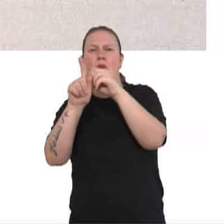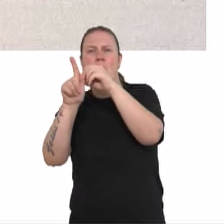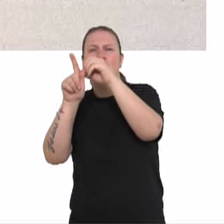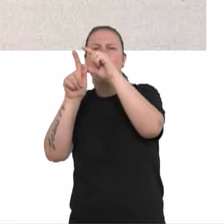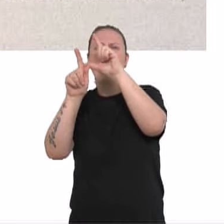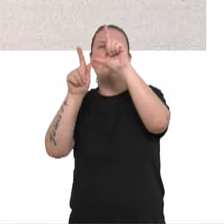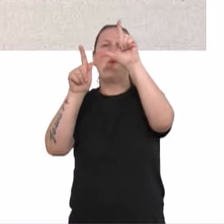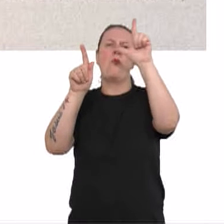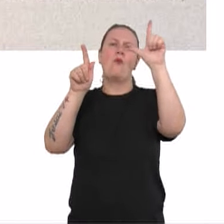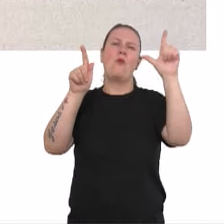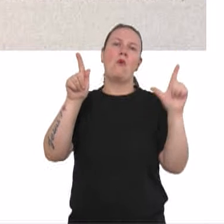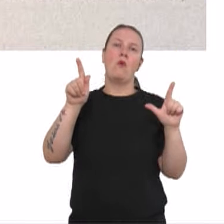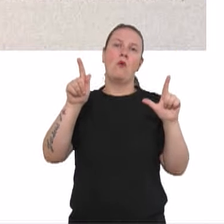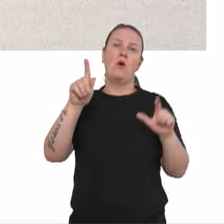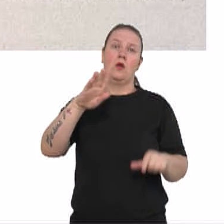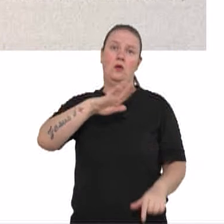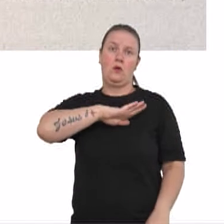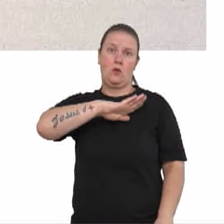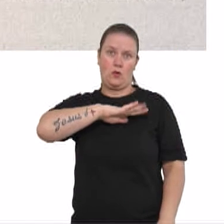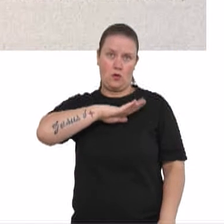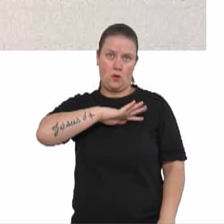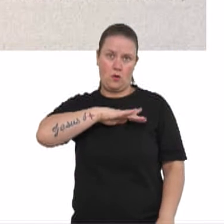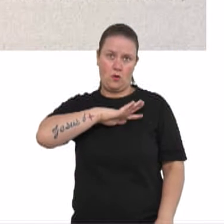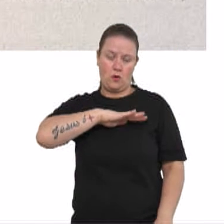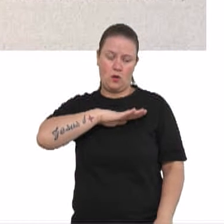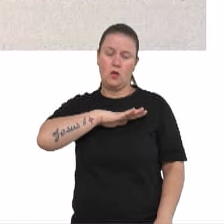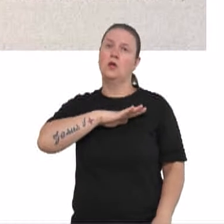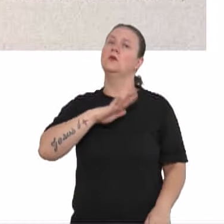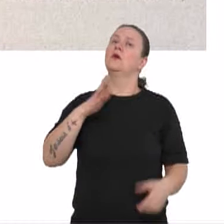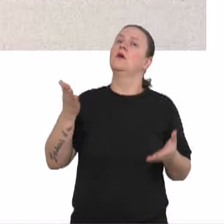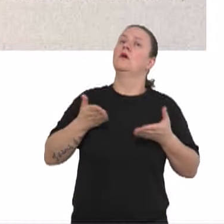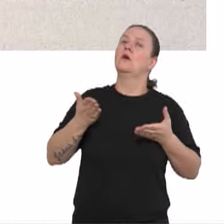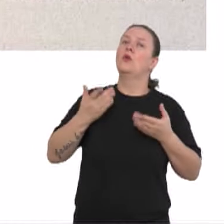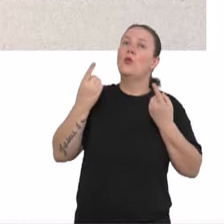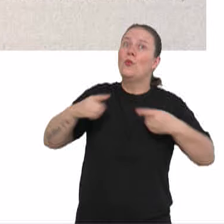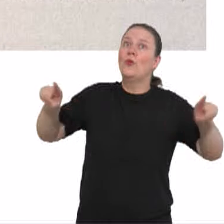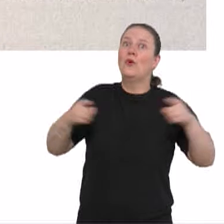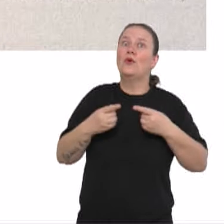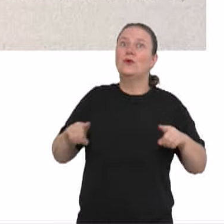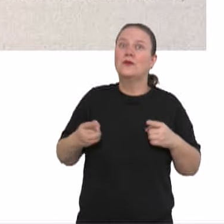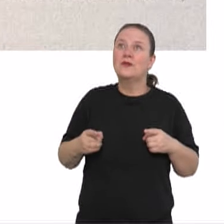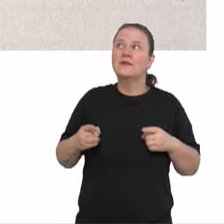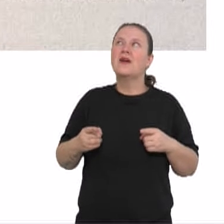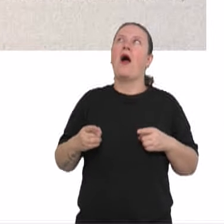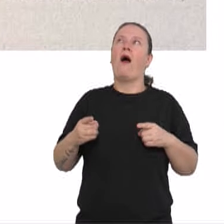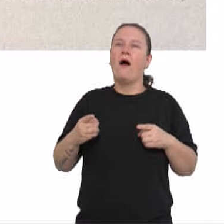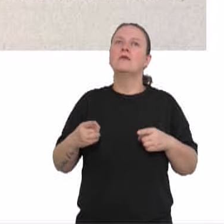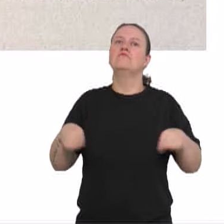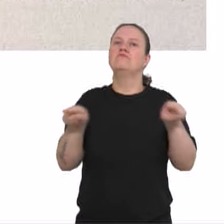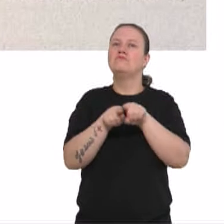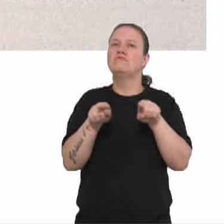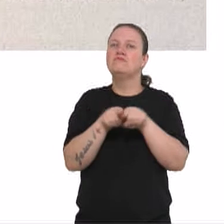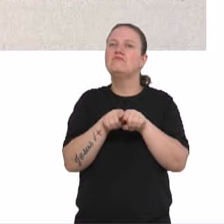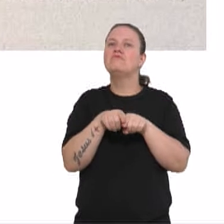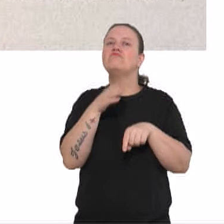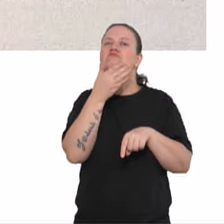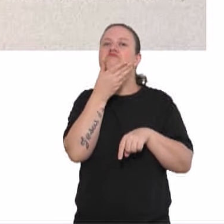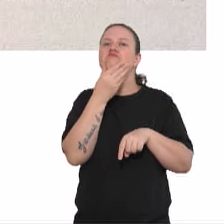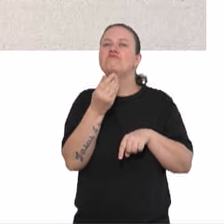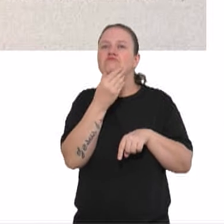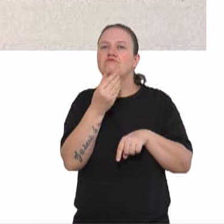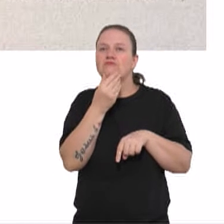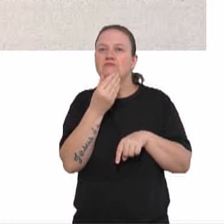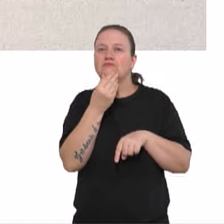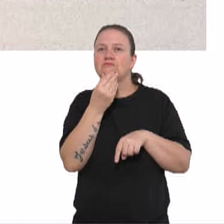Corinthians. Vinheta de gol e música ao fundo. Rodriguinho é quem fez. A jogada